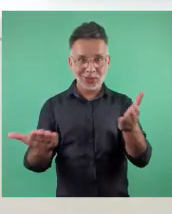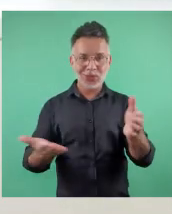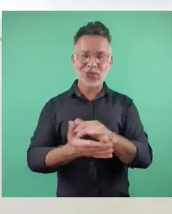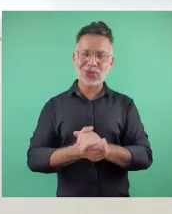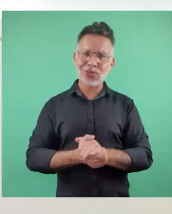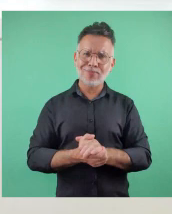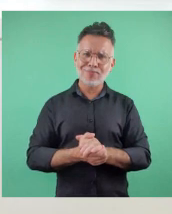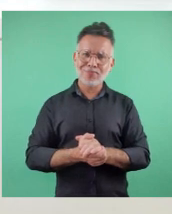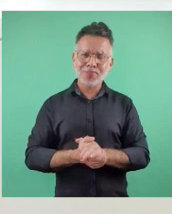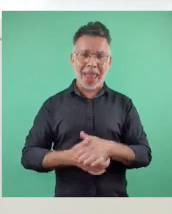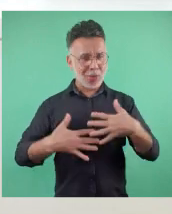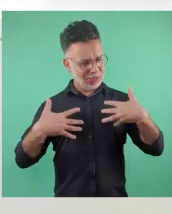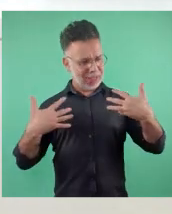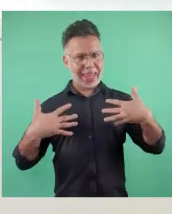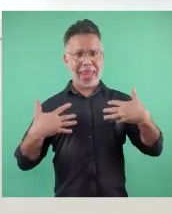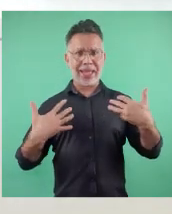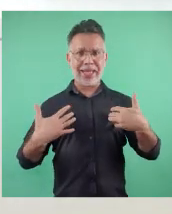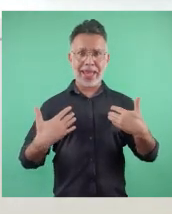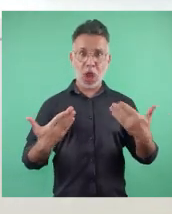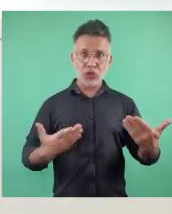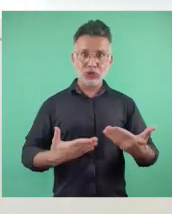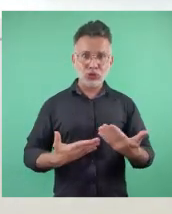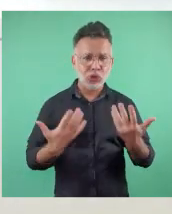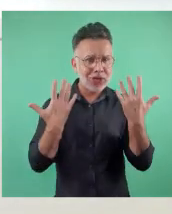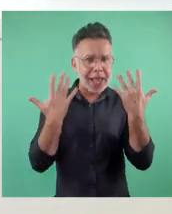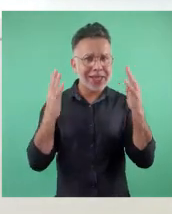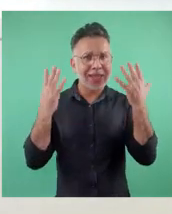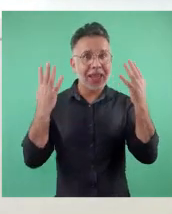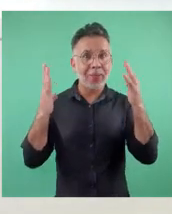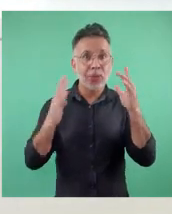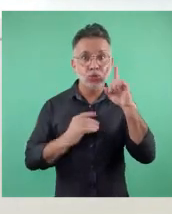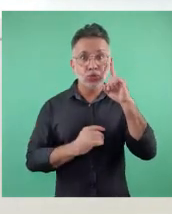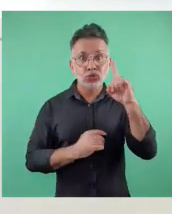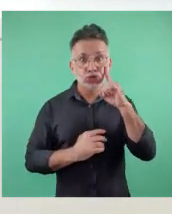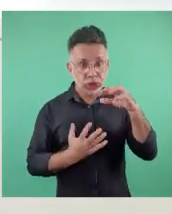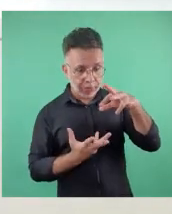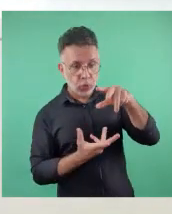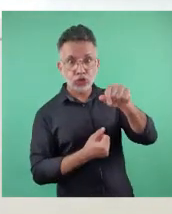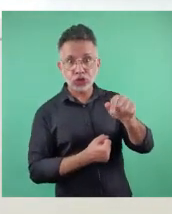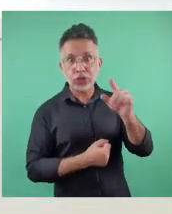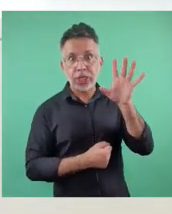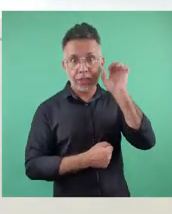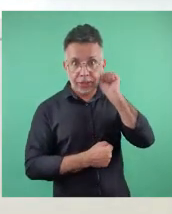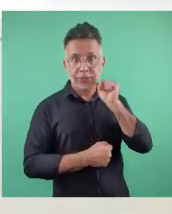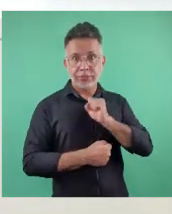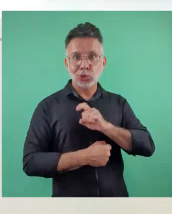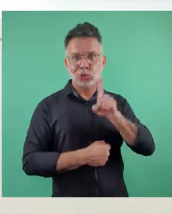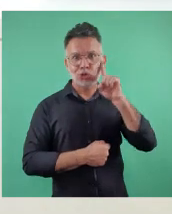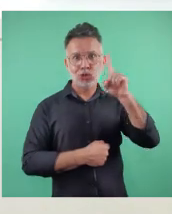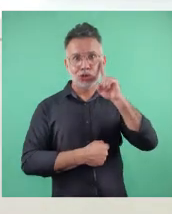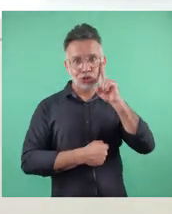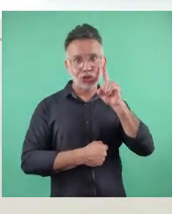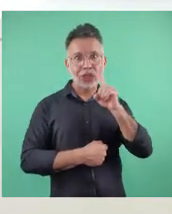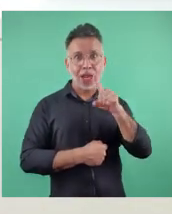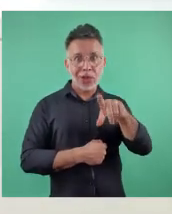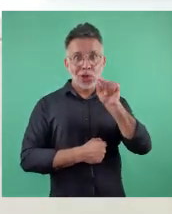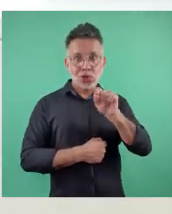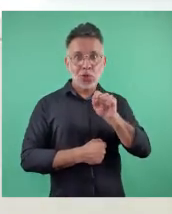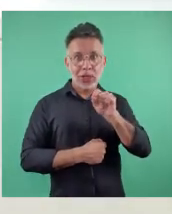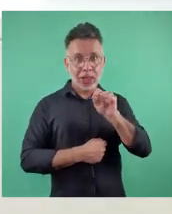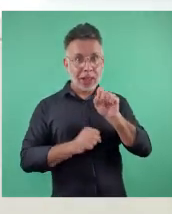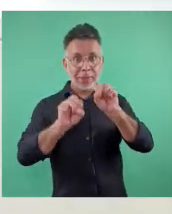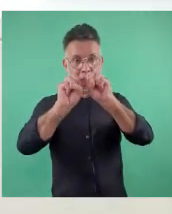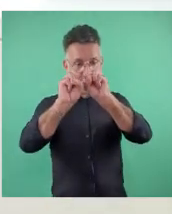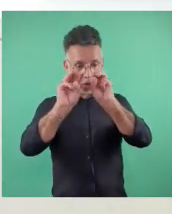Olá a todos, é com muita alegria que hoje celebramos o Dia Mundial da Audição, uma data determinada pela Organização Mundial